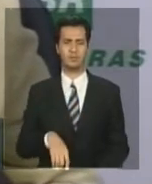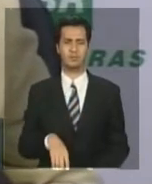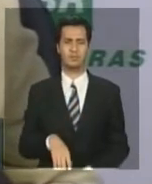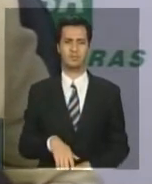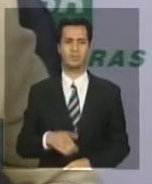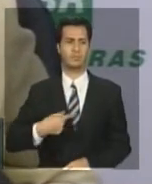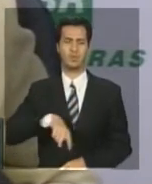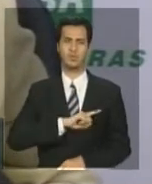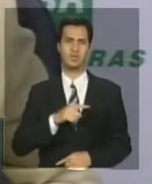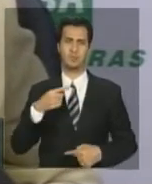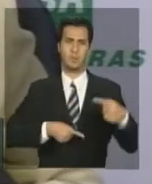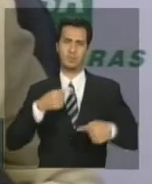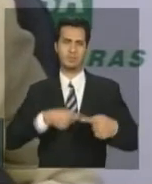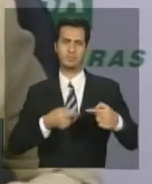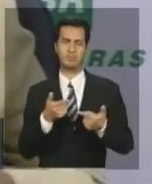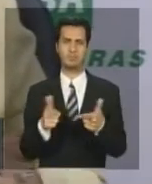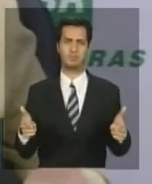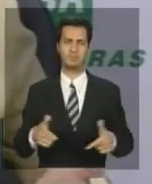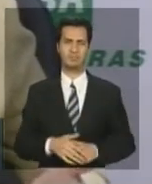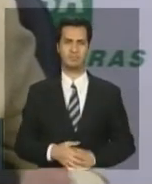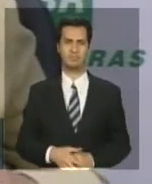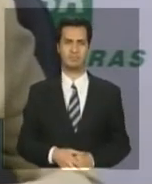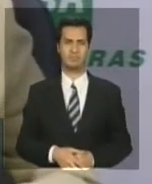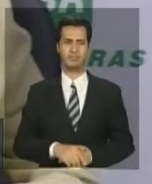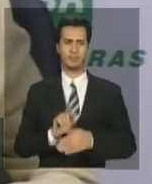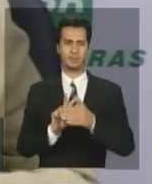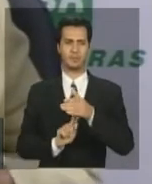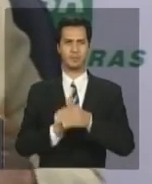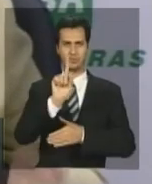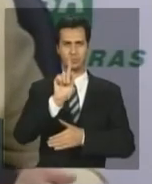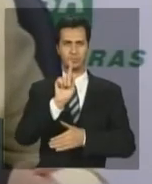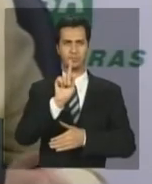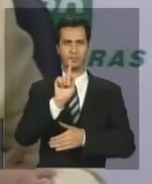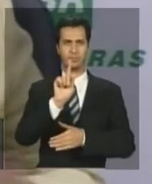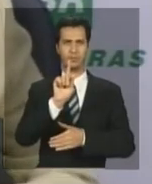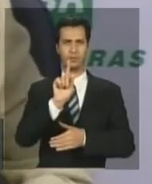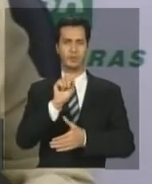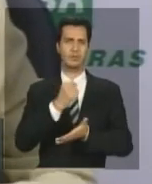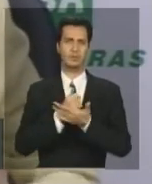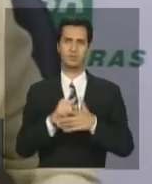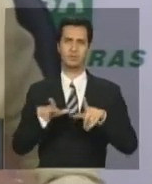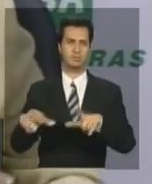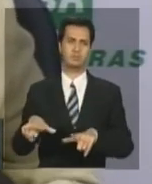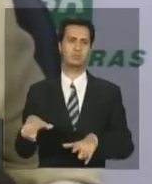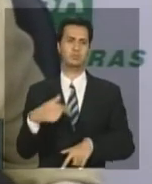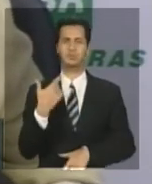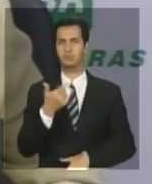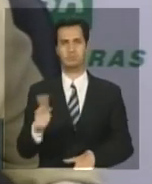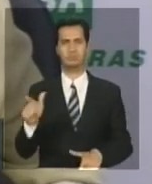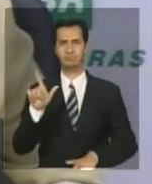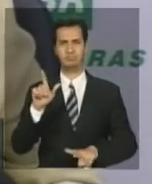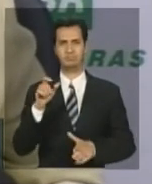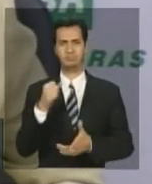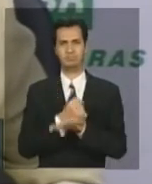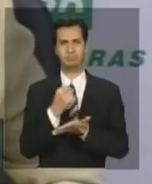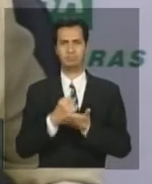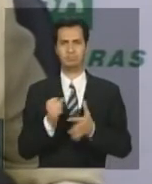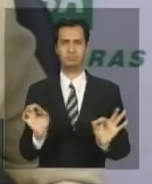não temos competitividade. Com gás, sem licença, com licença, não há competitividade.